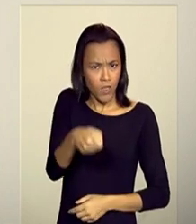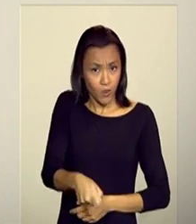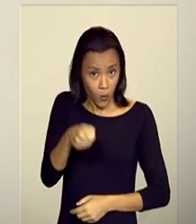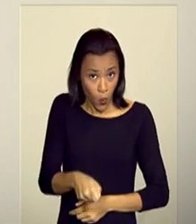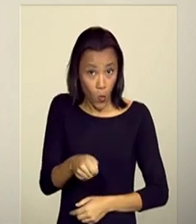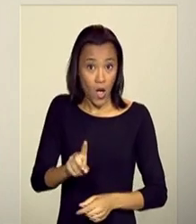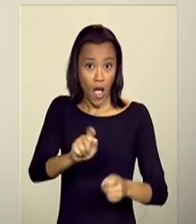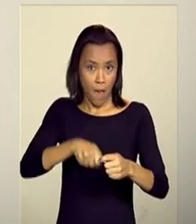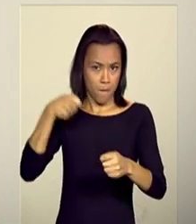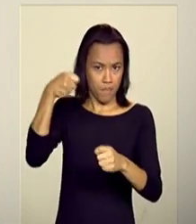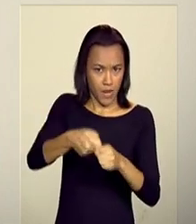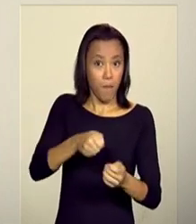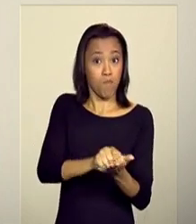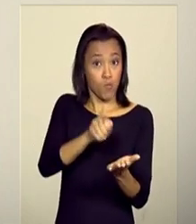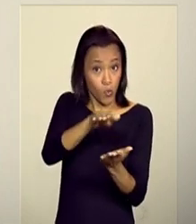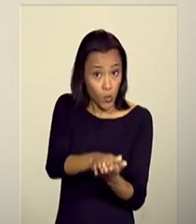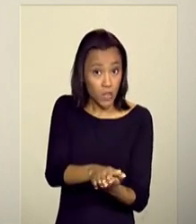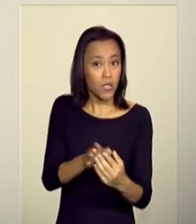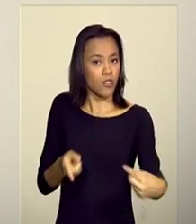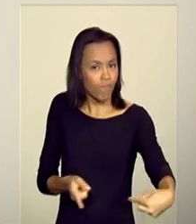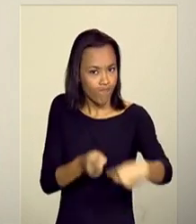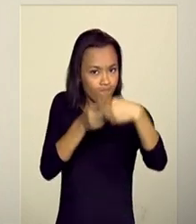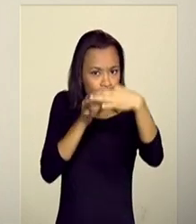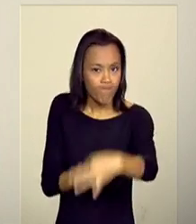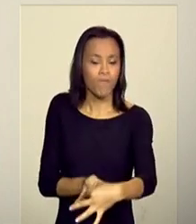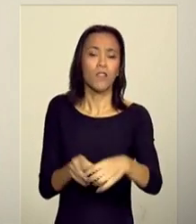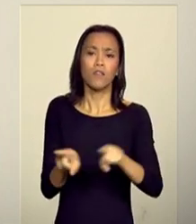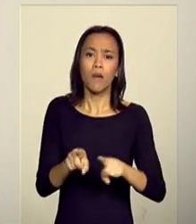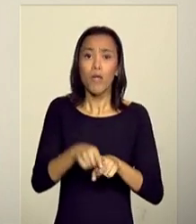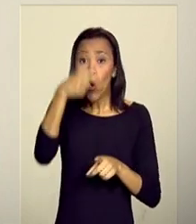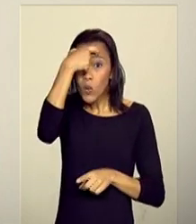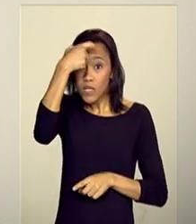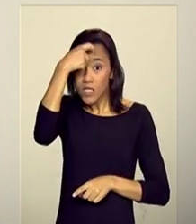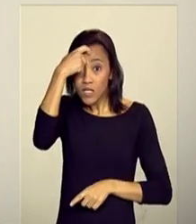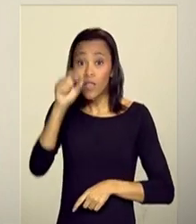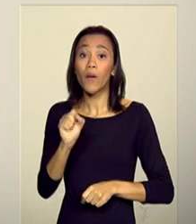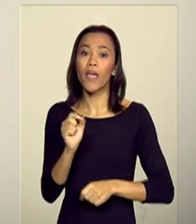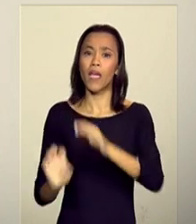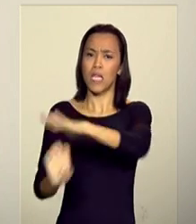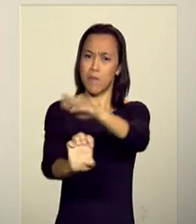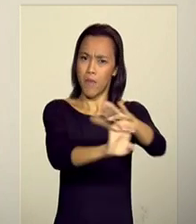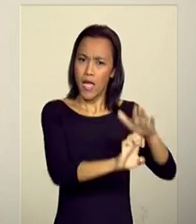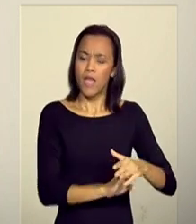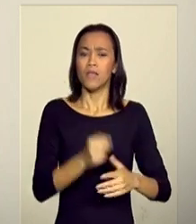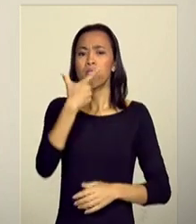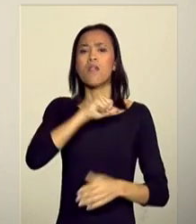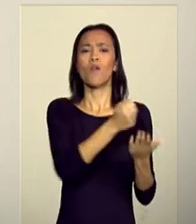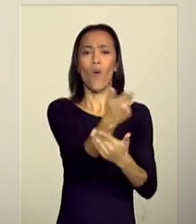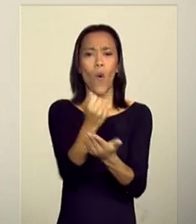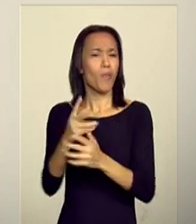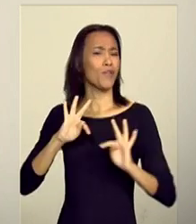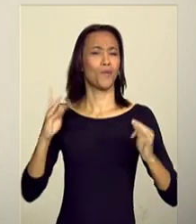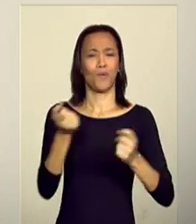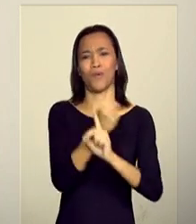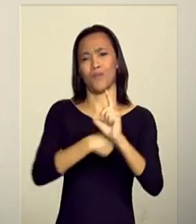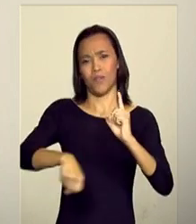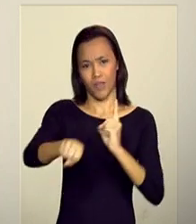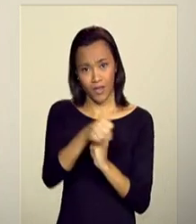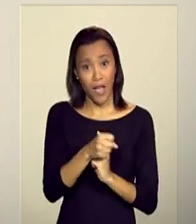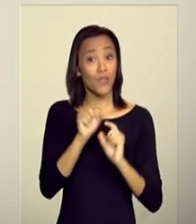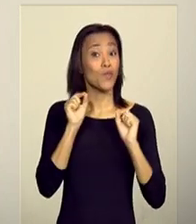aplicar é mais adequadas vai concientizar empresas consumidores e toda a sociedade